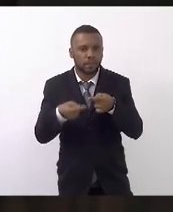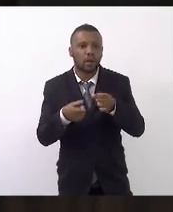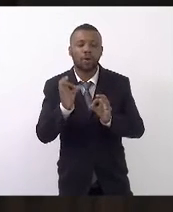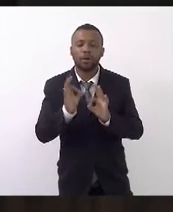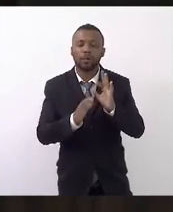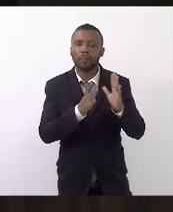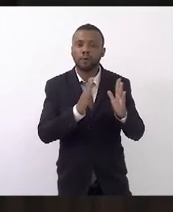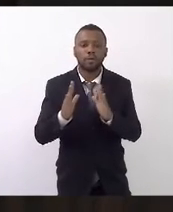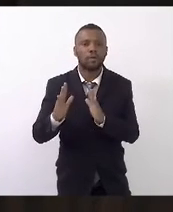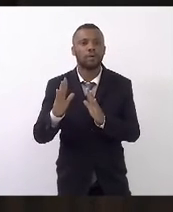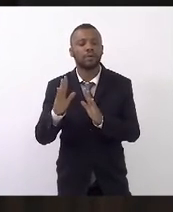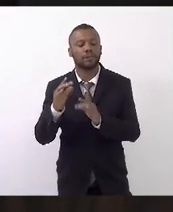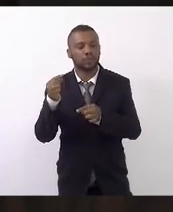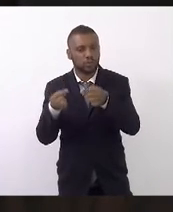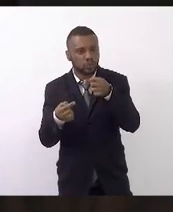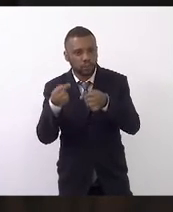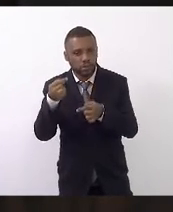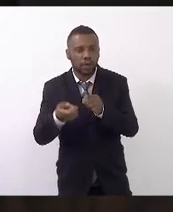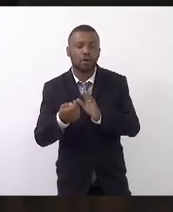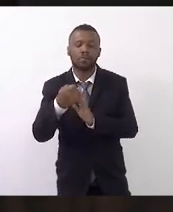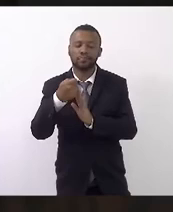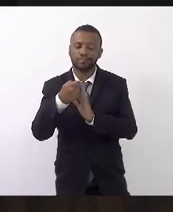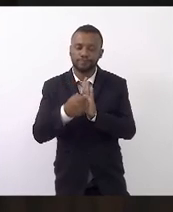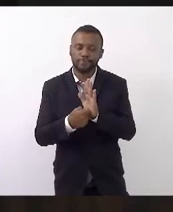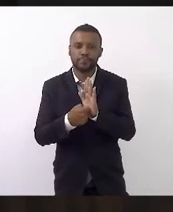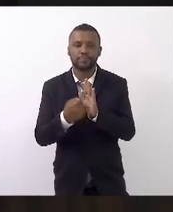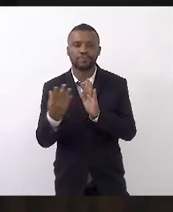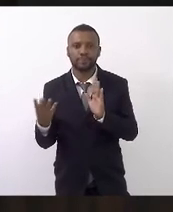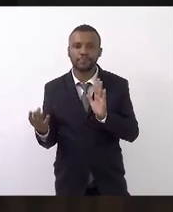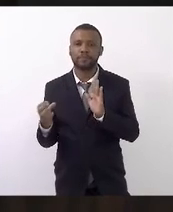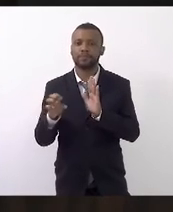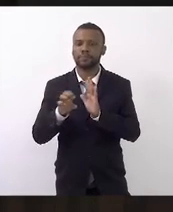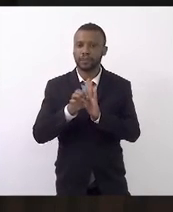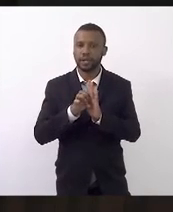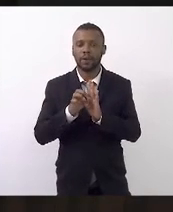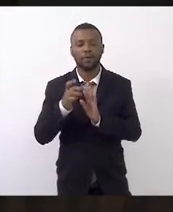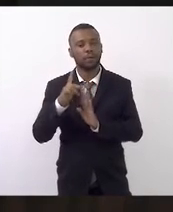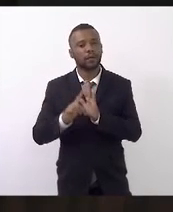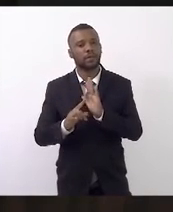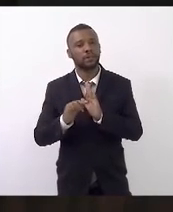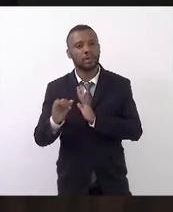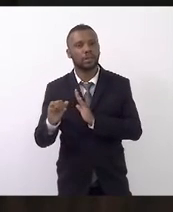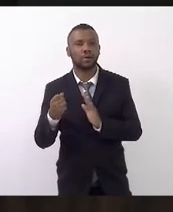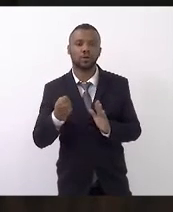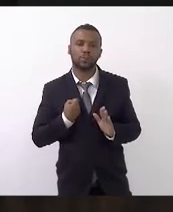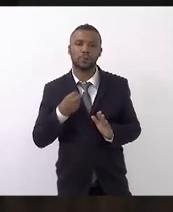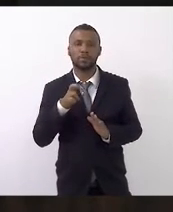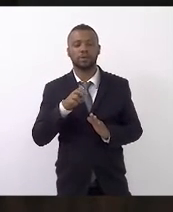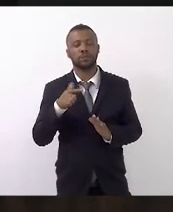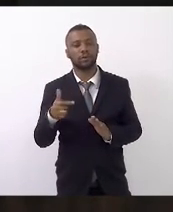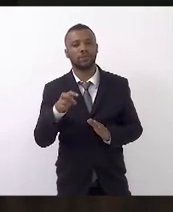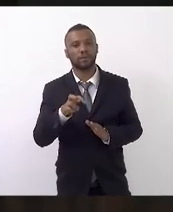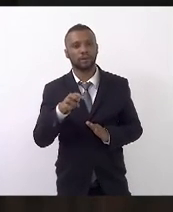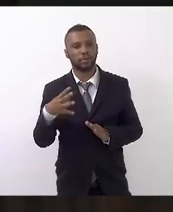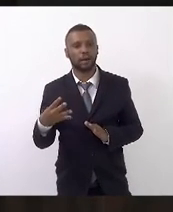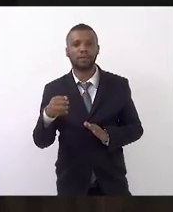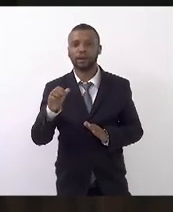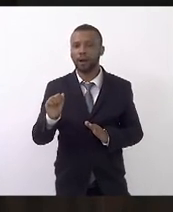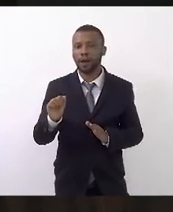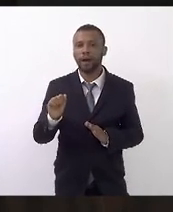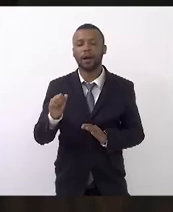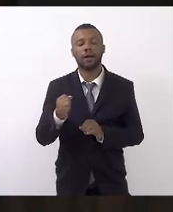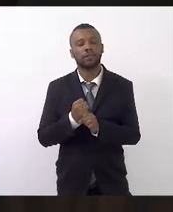votação, segunda discussão, redação do vencido, assim emendada. Projeto de lei número 5254-A,